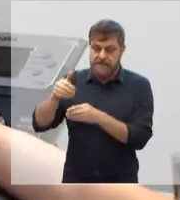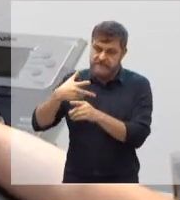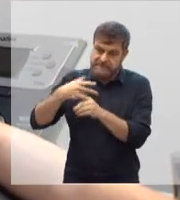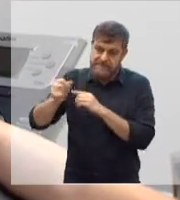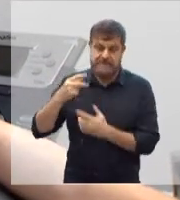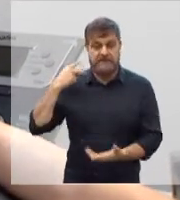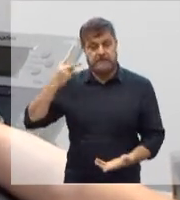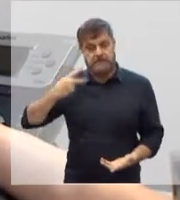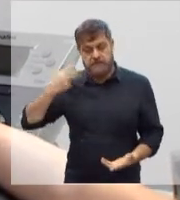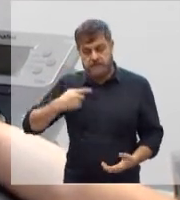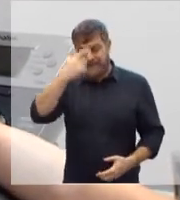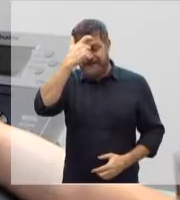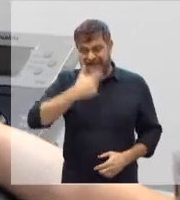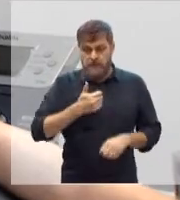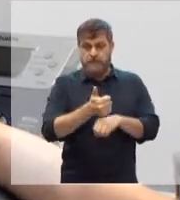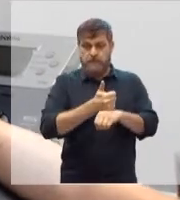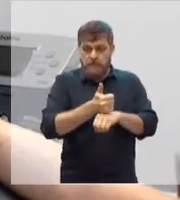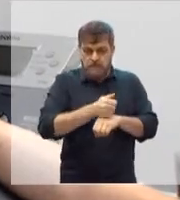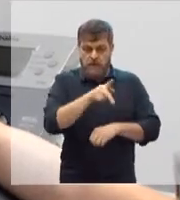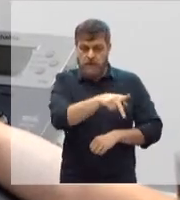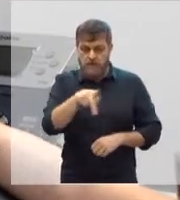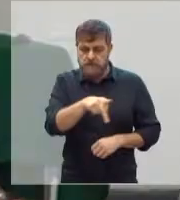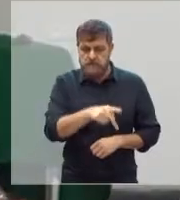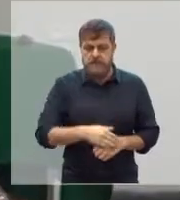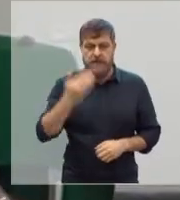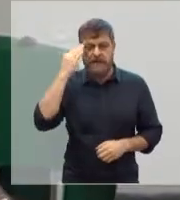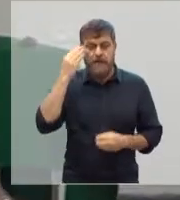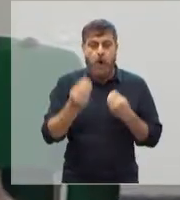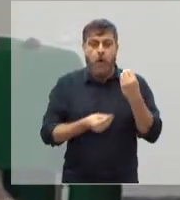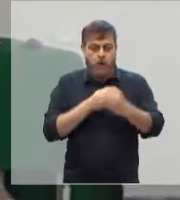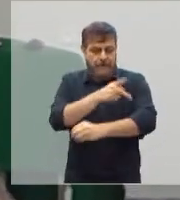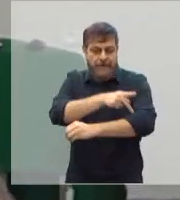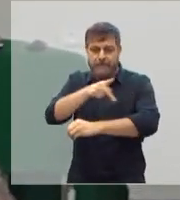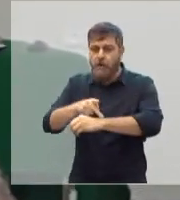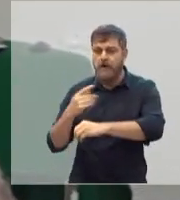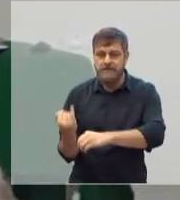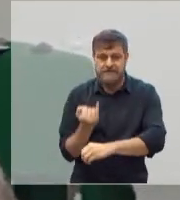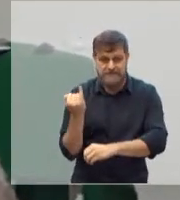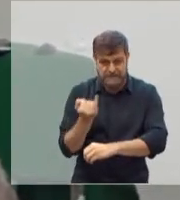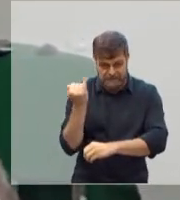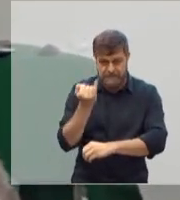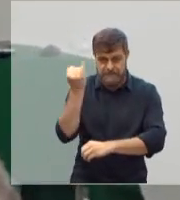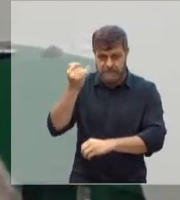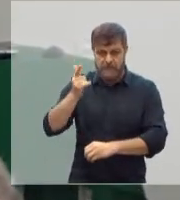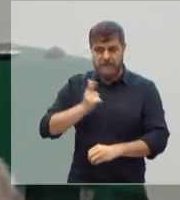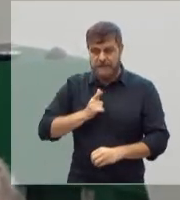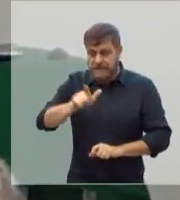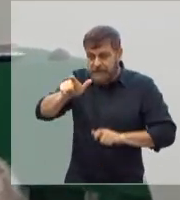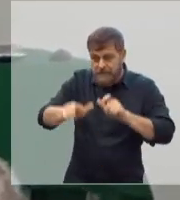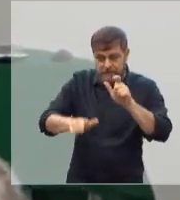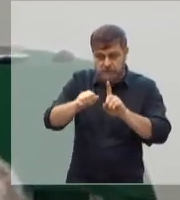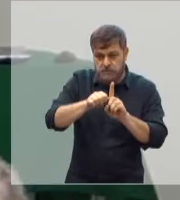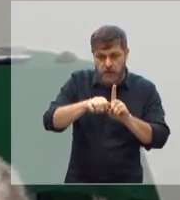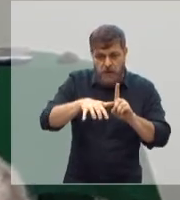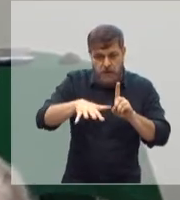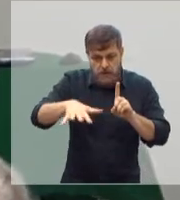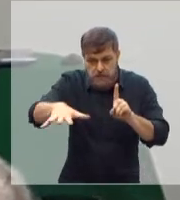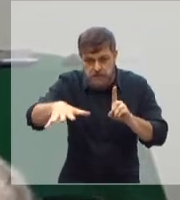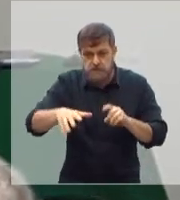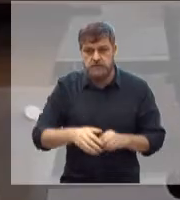vereador. E como professor eu entendo o processo pedagógico, como funciona, como é importante você ter